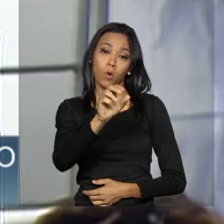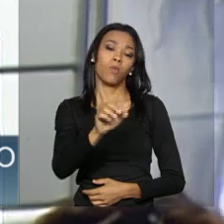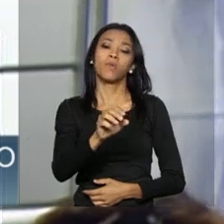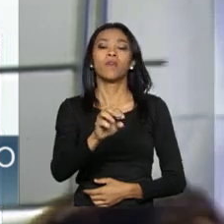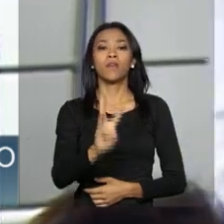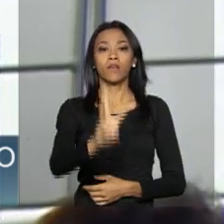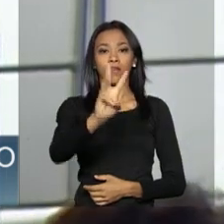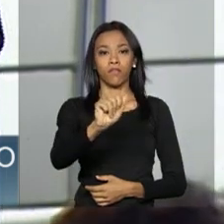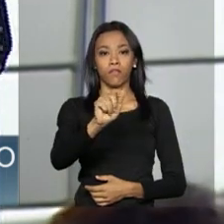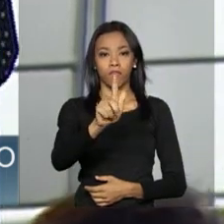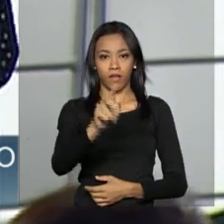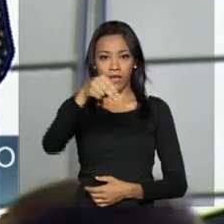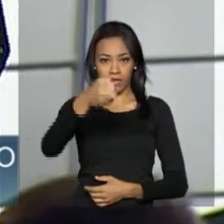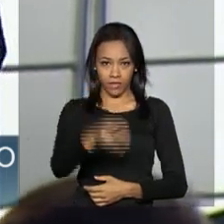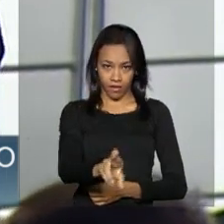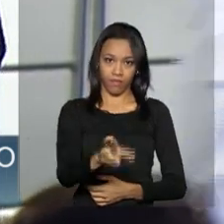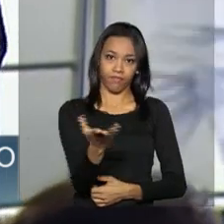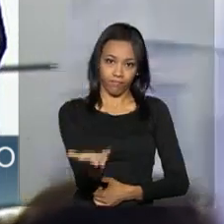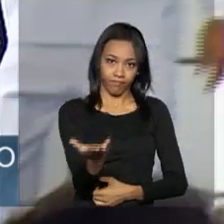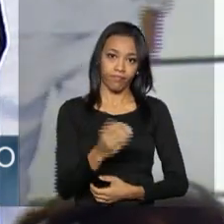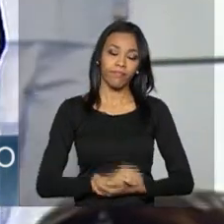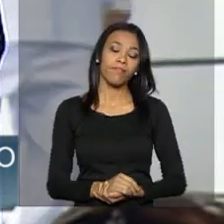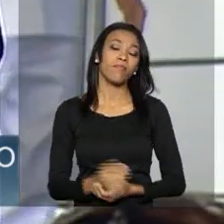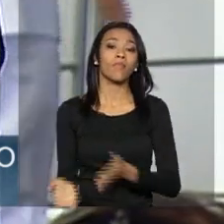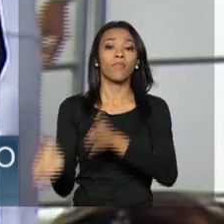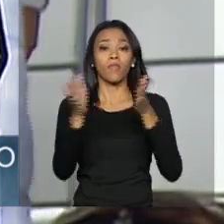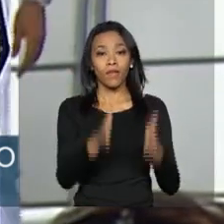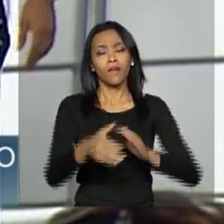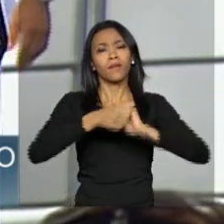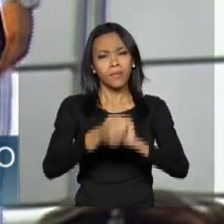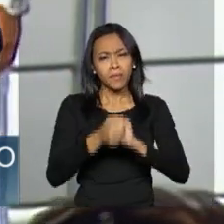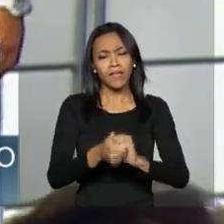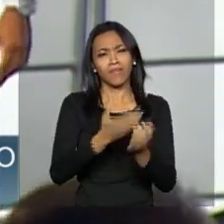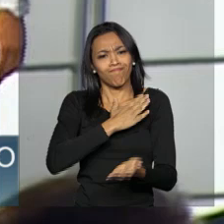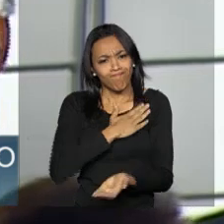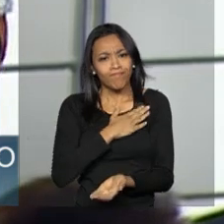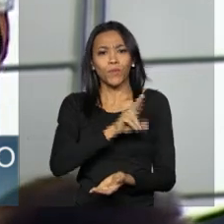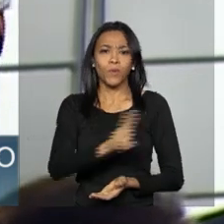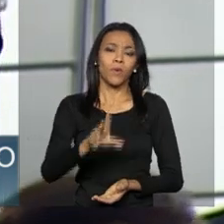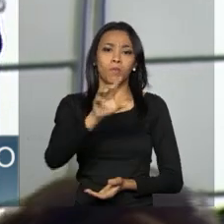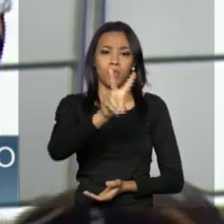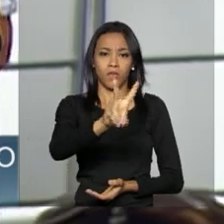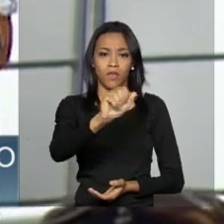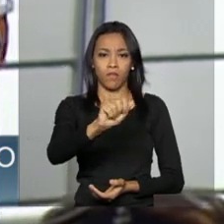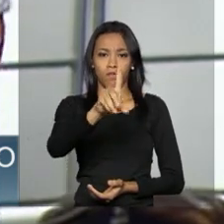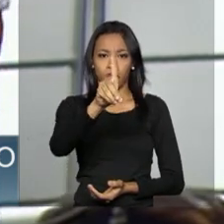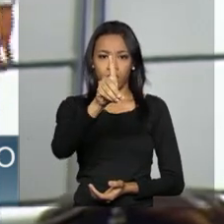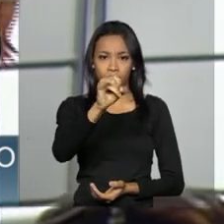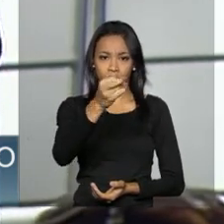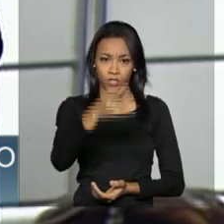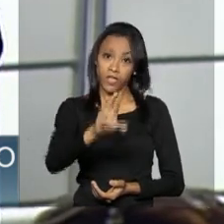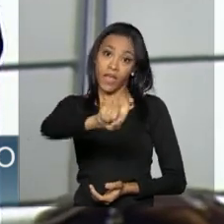ministro do Gabinete Pessoal da Presidência da República. Cumprimentar meu querido amigo Valdir Pires, ex-governador da Bahia